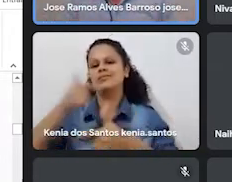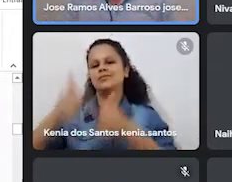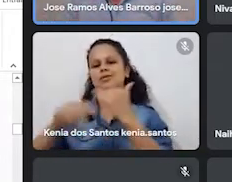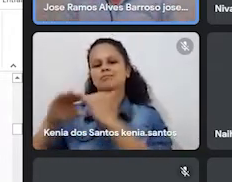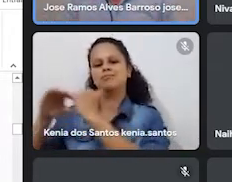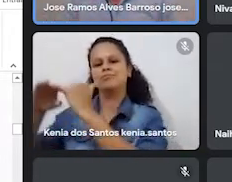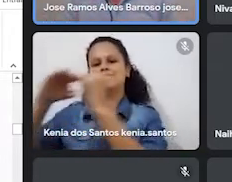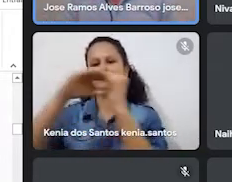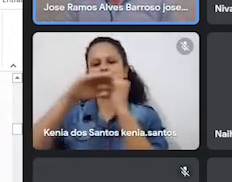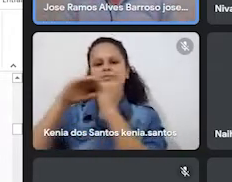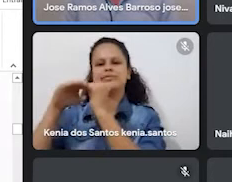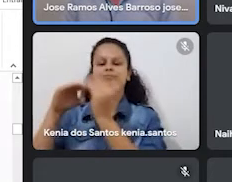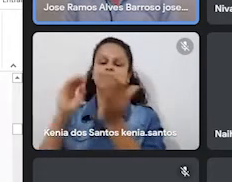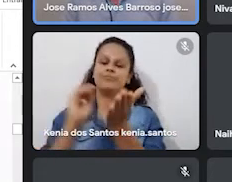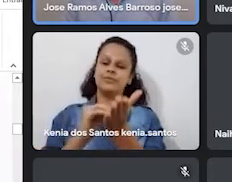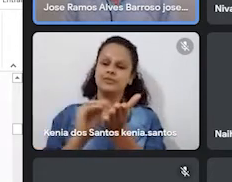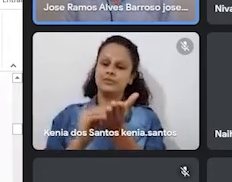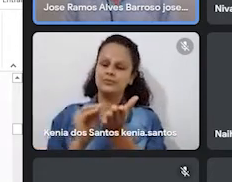a isso.